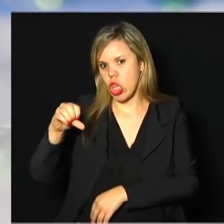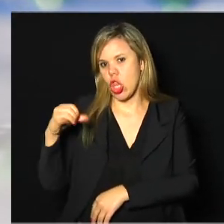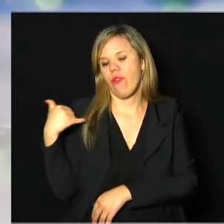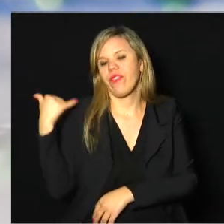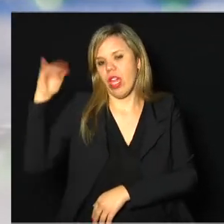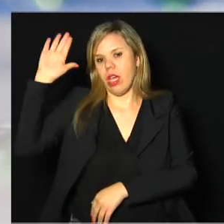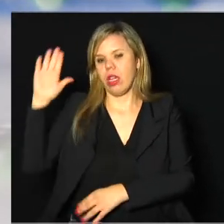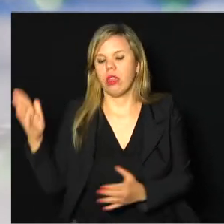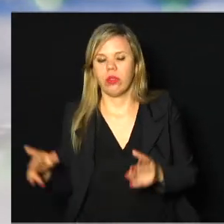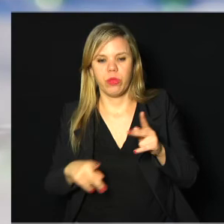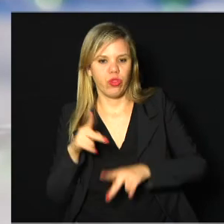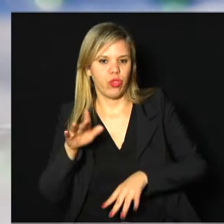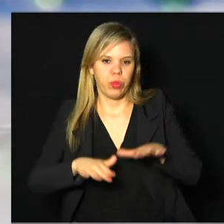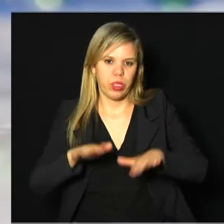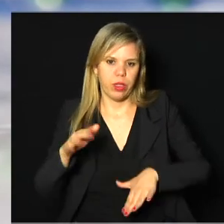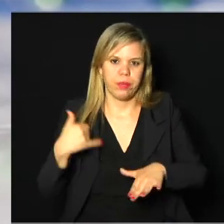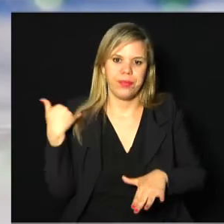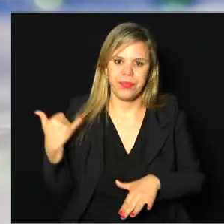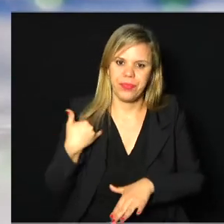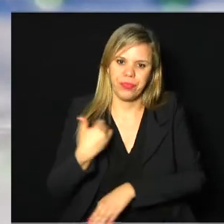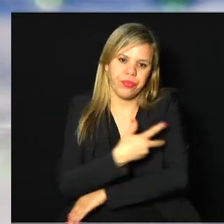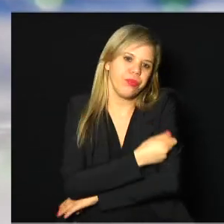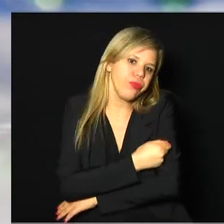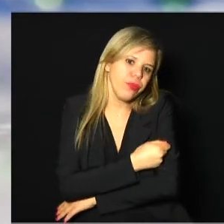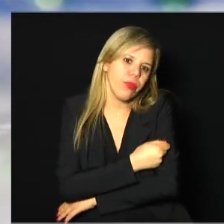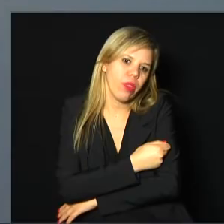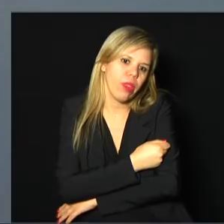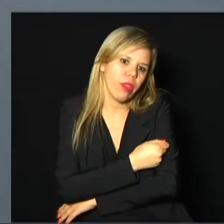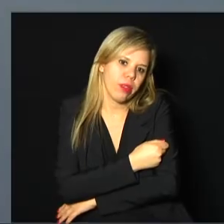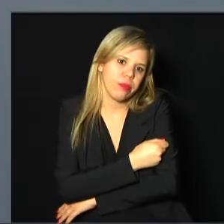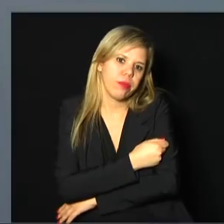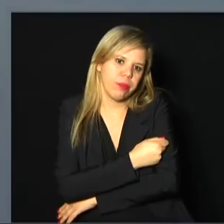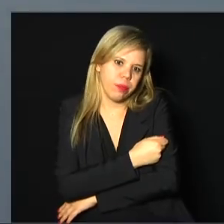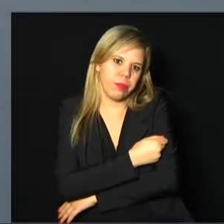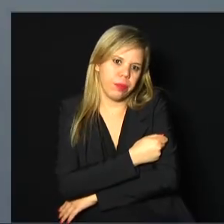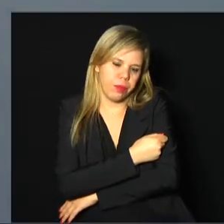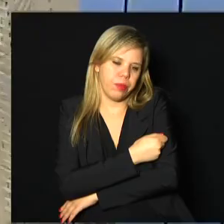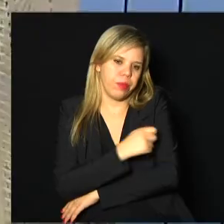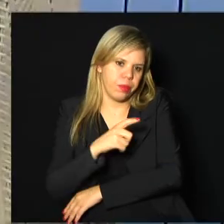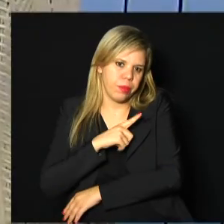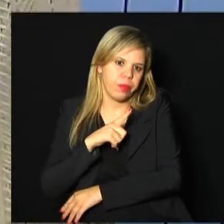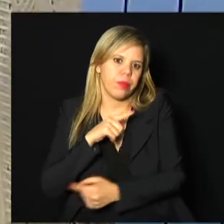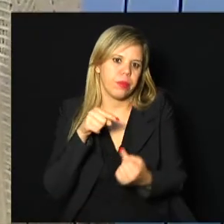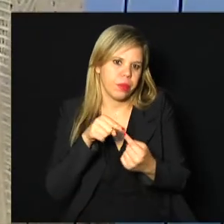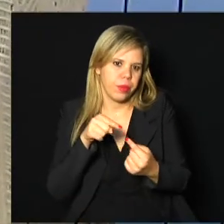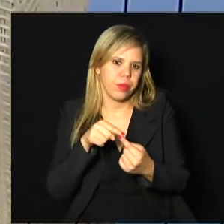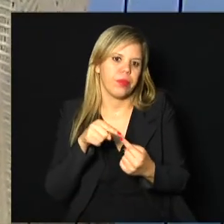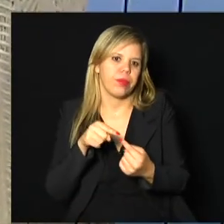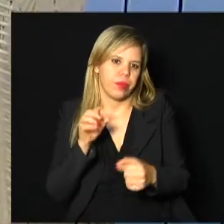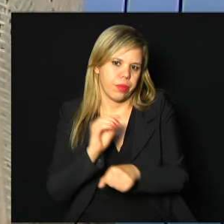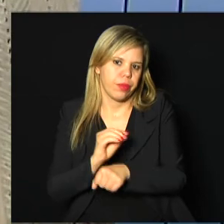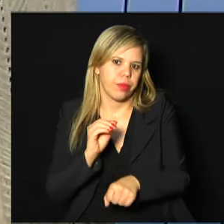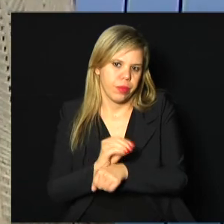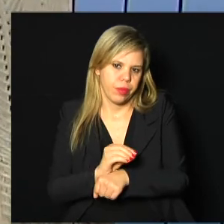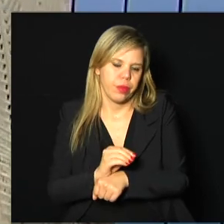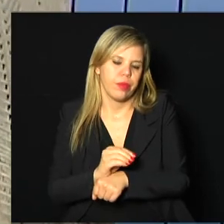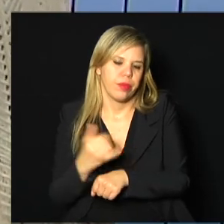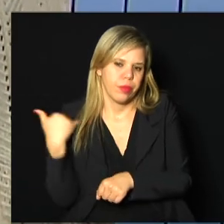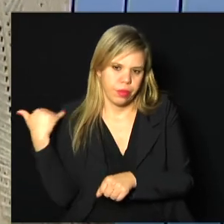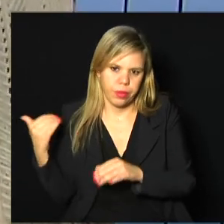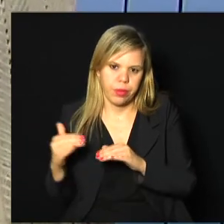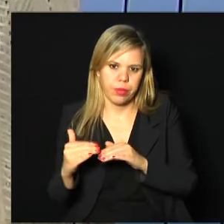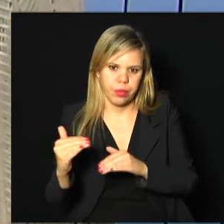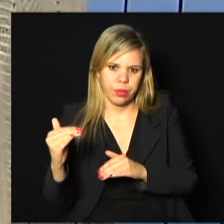né? Então, conforme a idade, é a vacina que está indicada, porque tem uma é nessa idade que ela dá proteção. Para